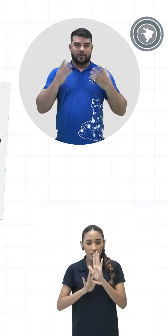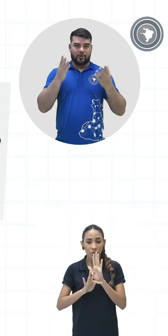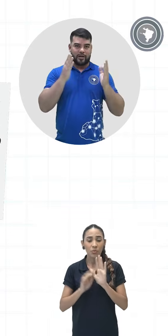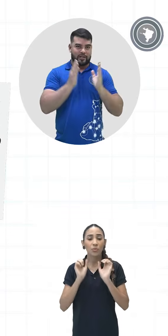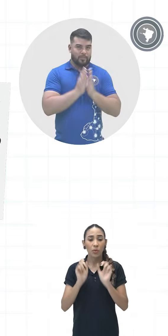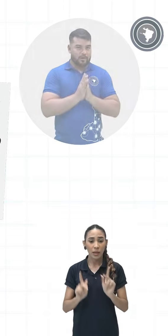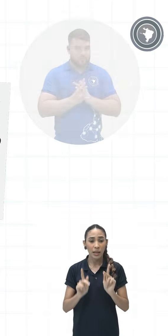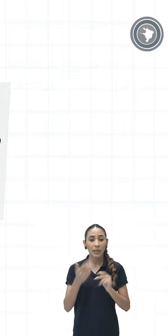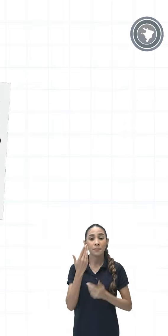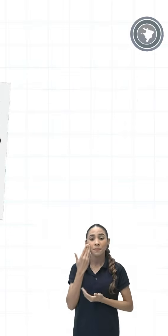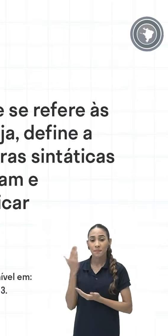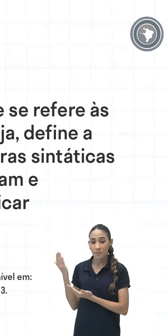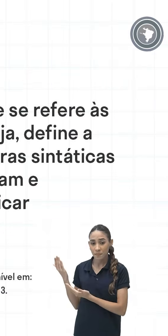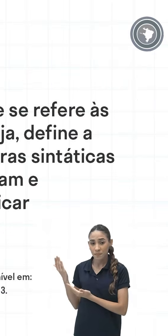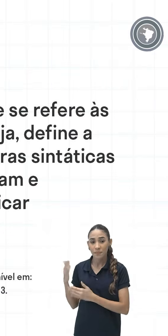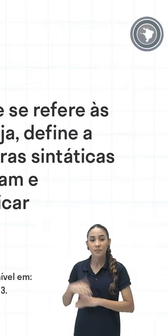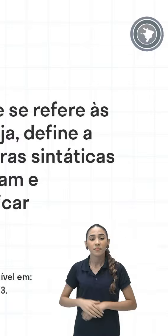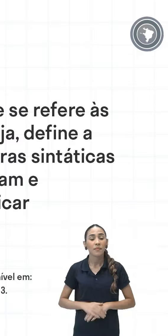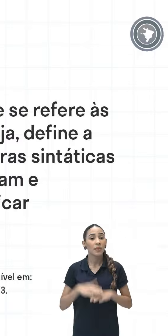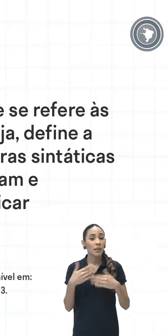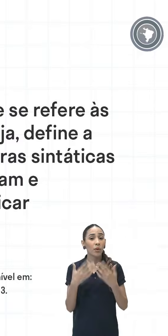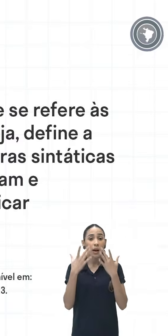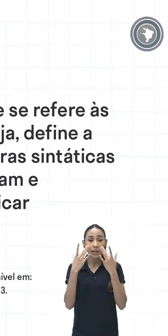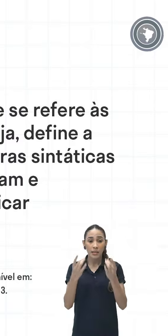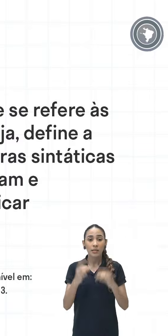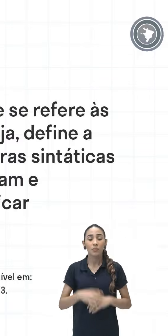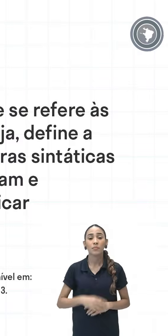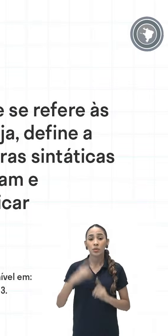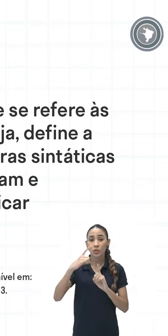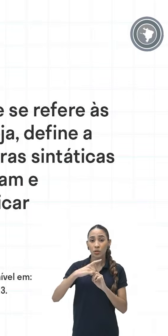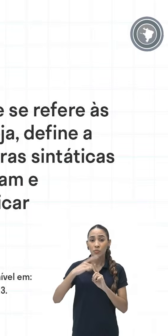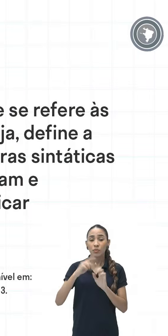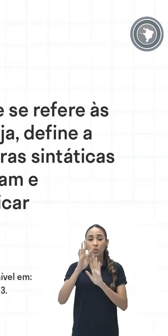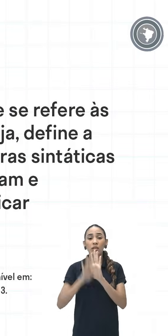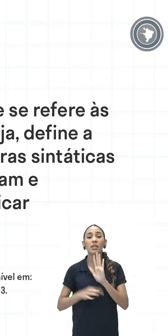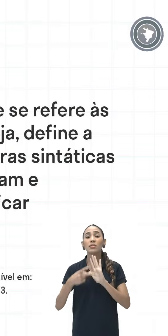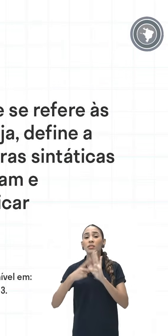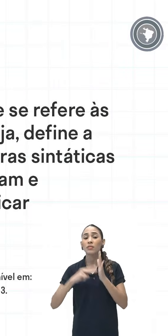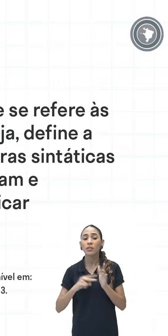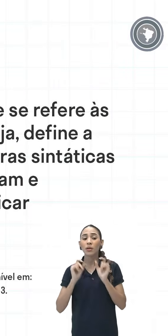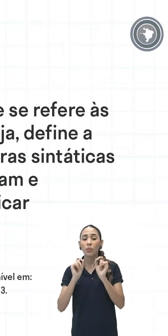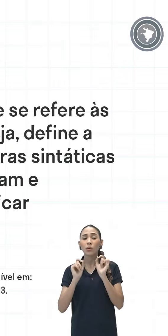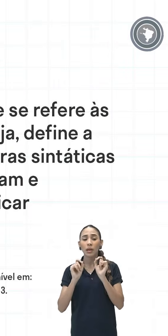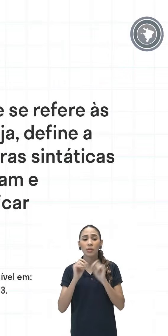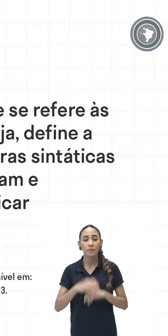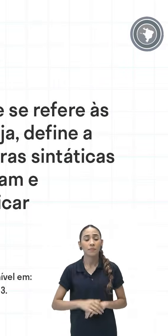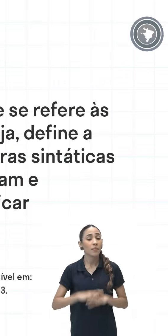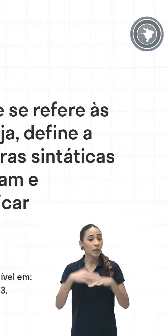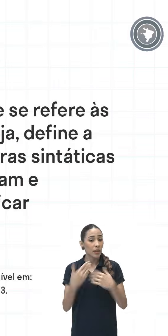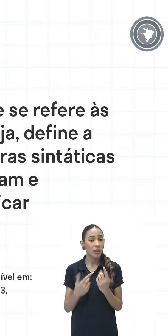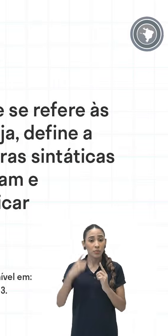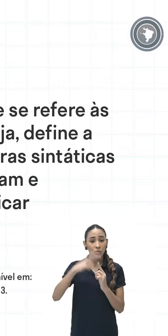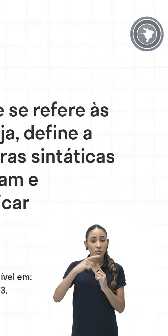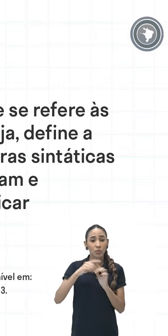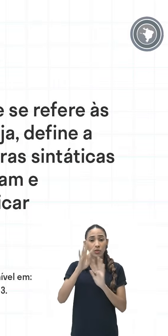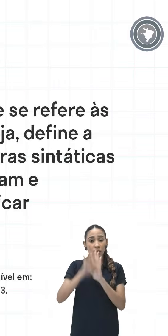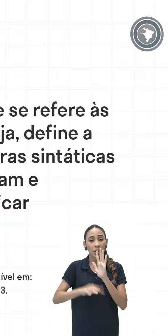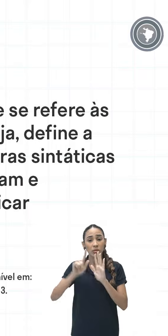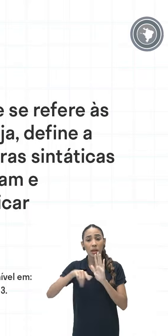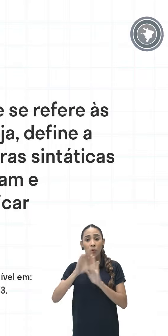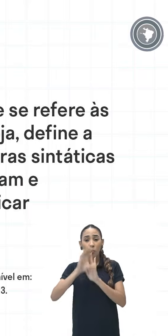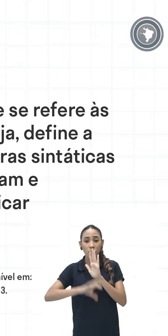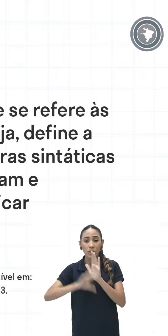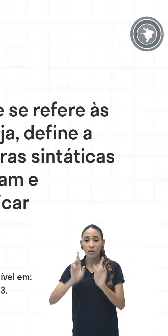Então, colocando aí para vocês, observem a tipologia textual. O que é? Tipologia textual é um conceito que se refere